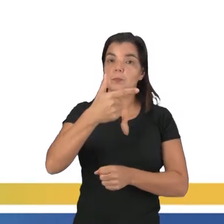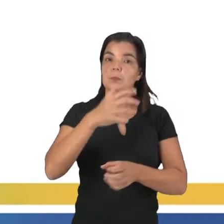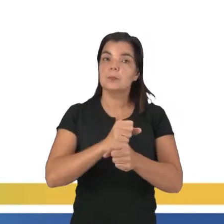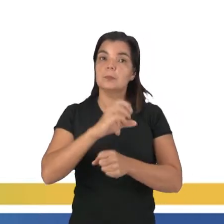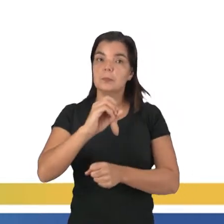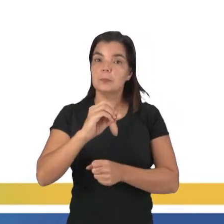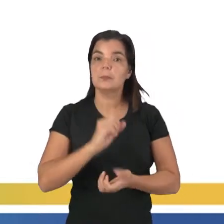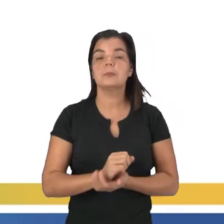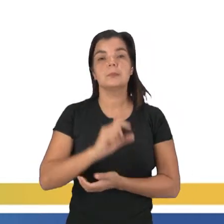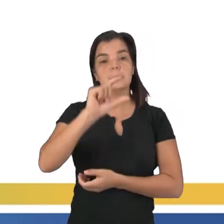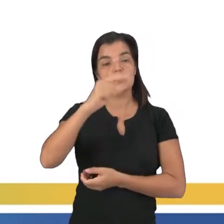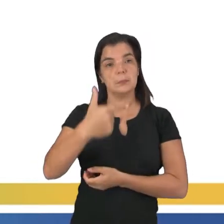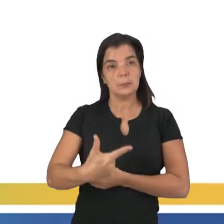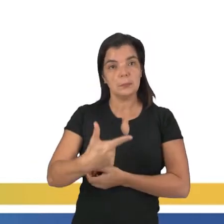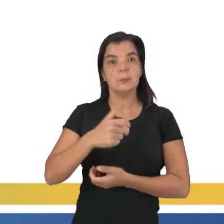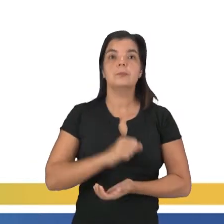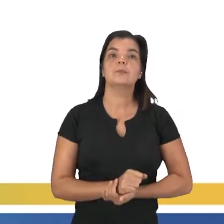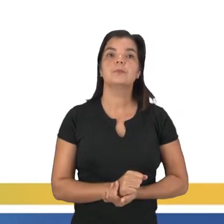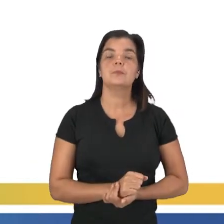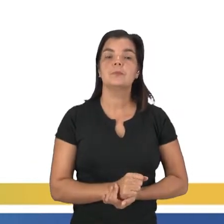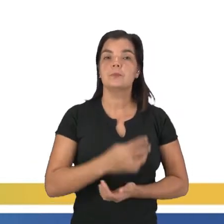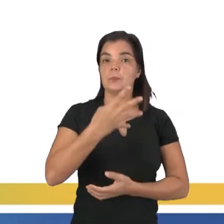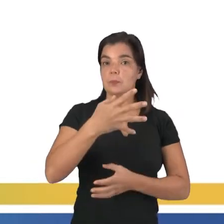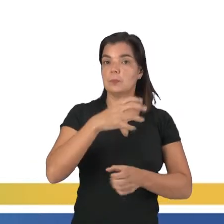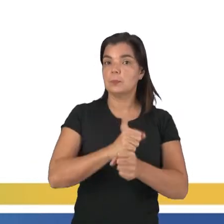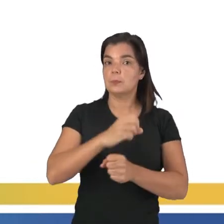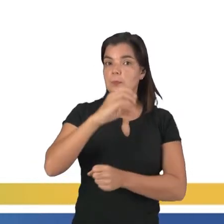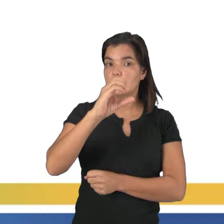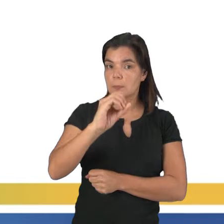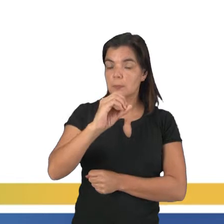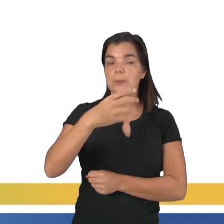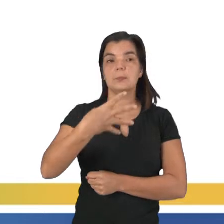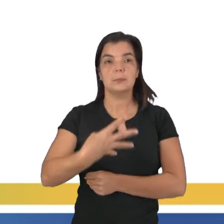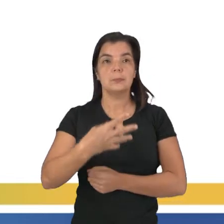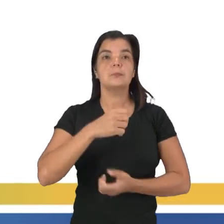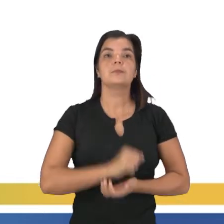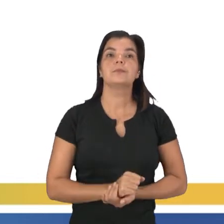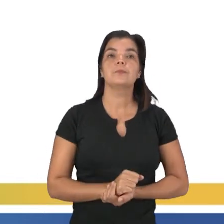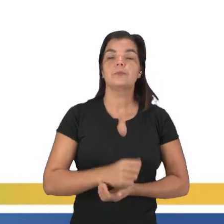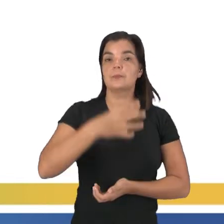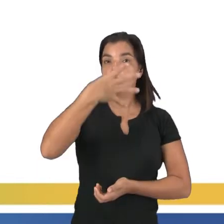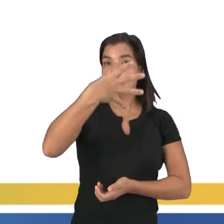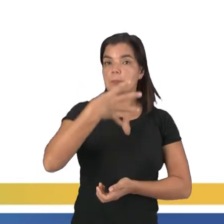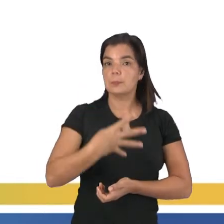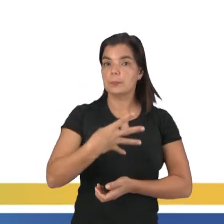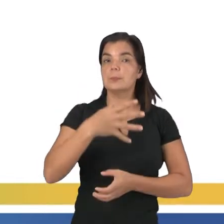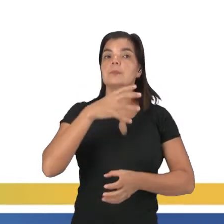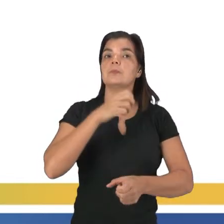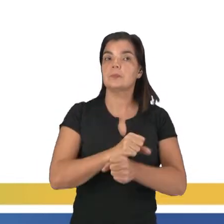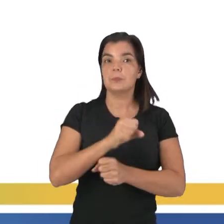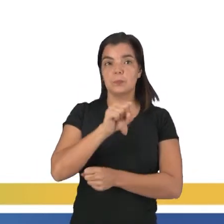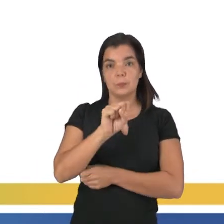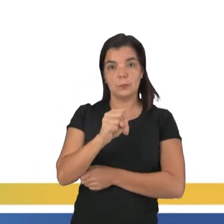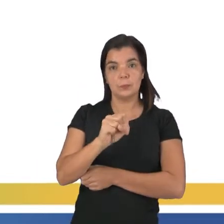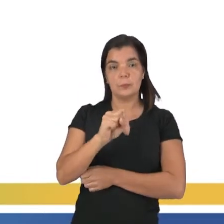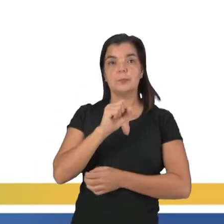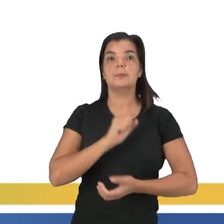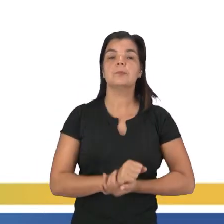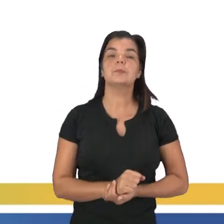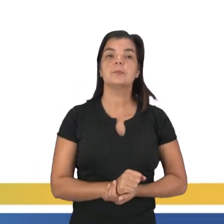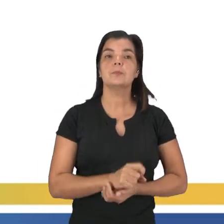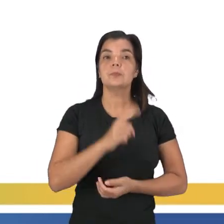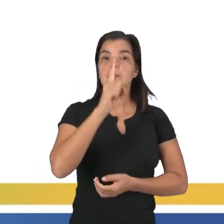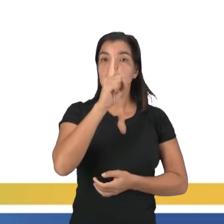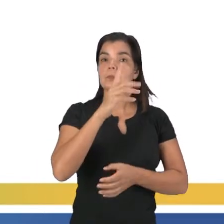0, vai ficar 2. Agora, 4 mais 0, 4. 4 mais 4 é igual